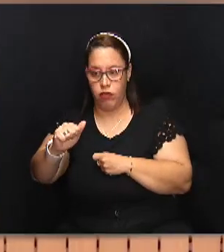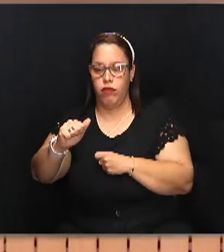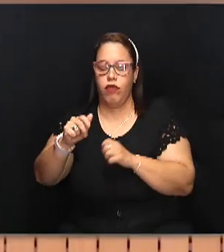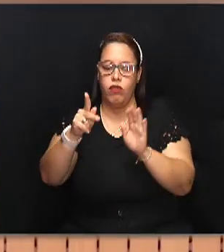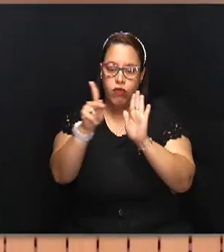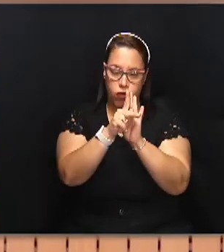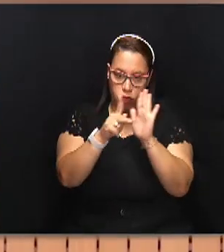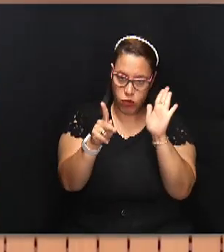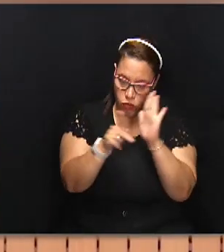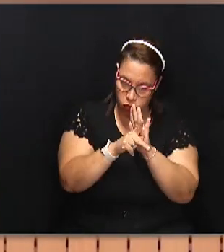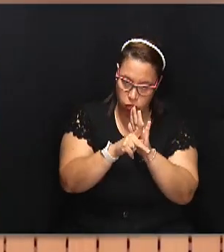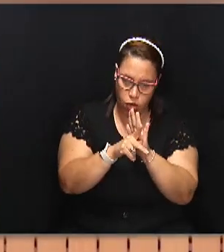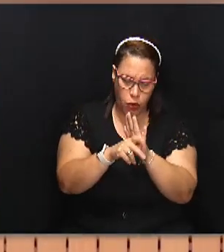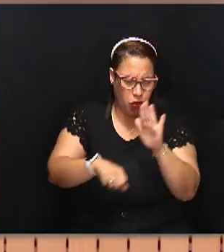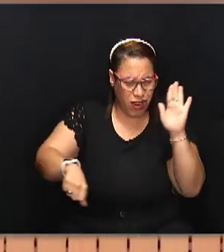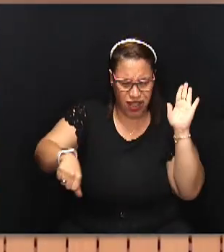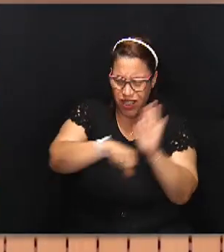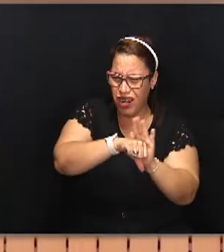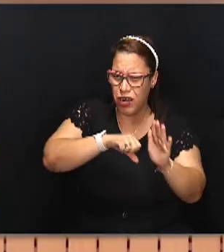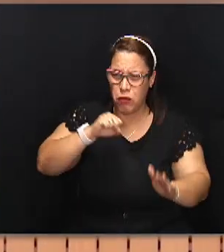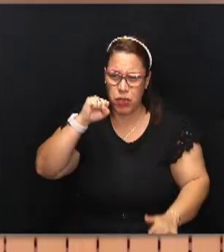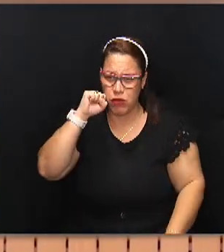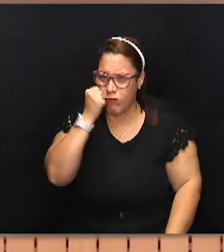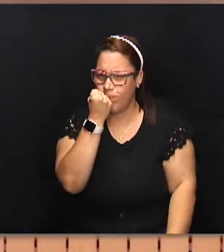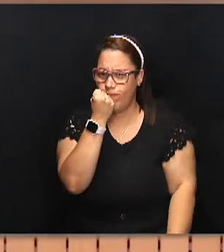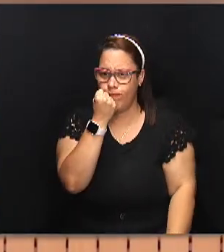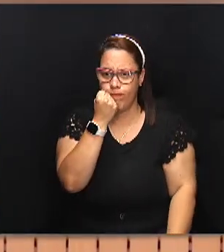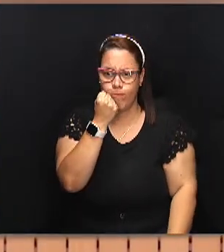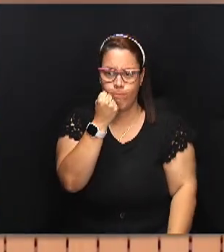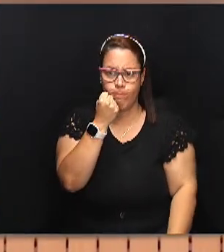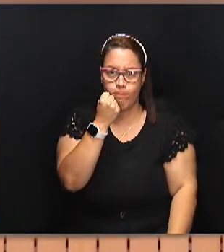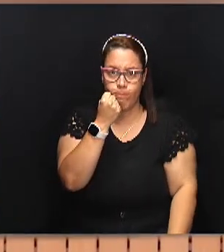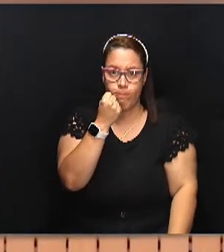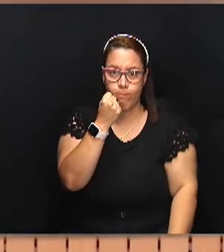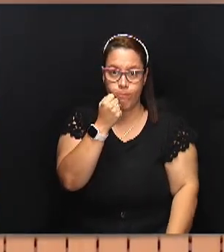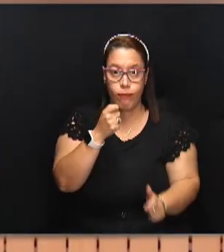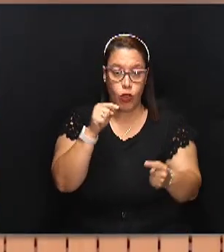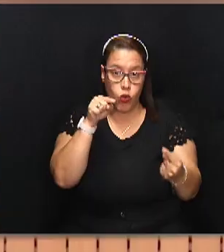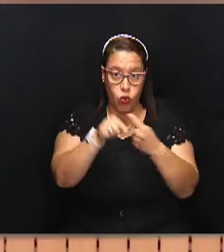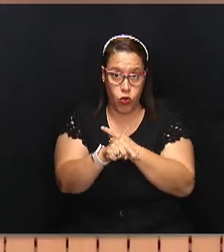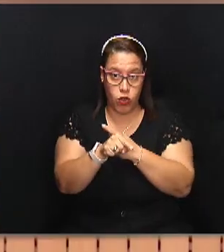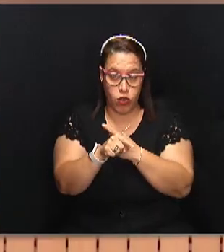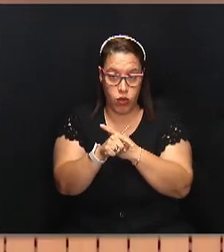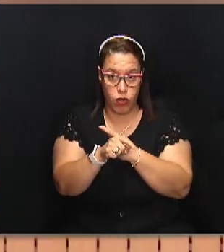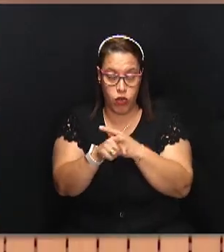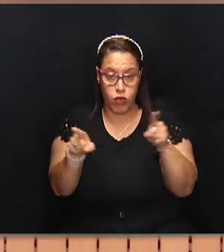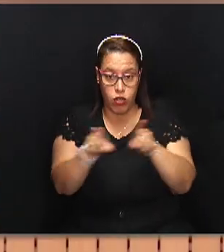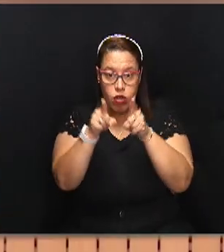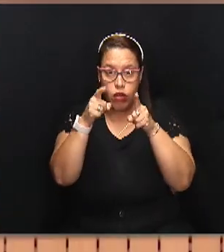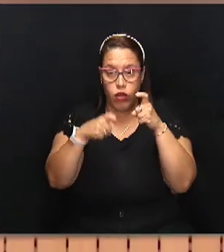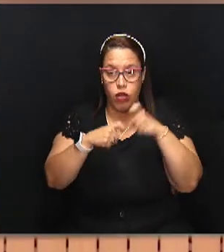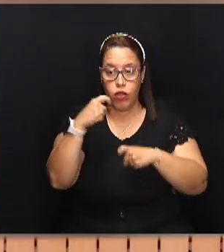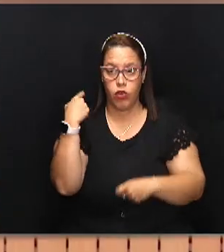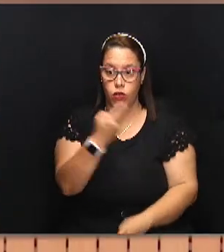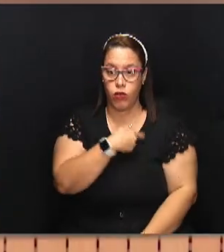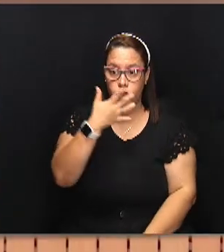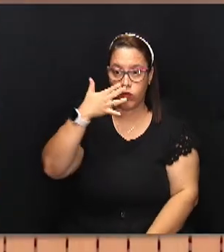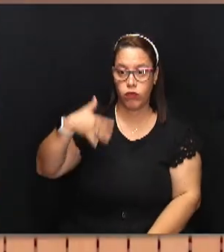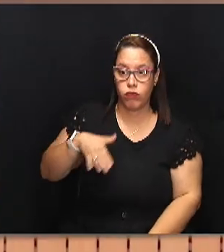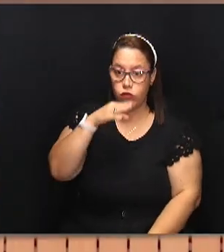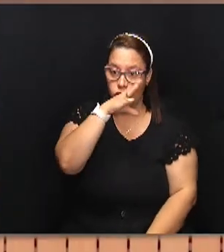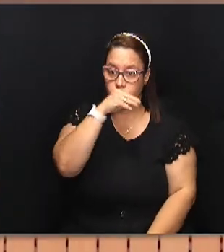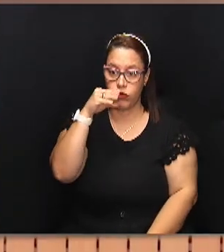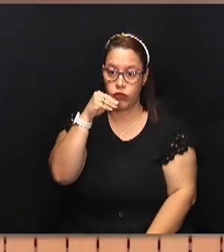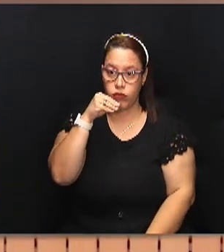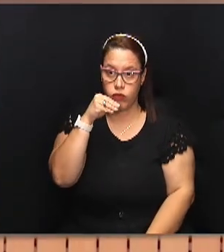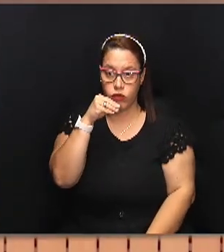crime hediondo e também aumenta a pena aos crimes contra a dignidade sexual de nossas crianças e adolescentes,